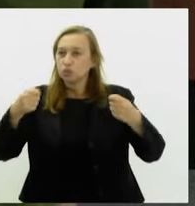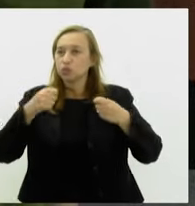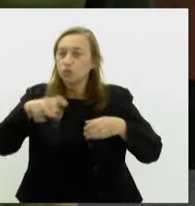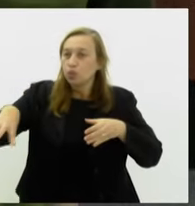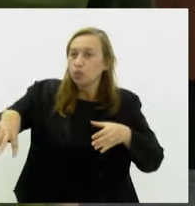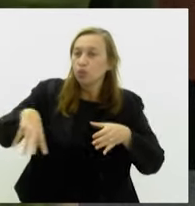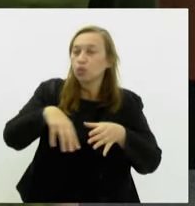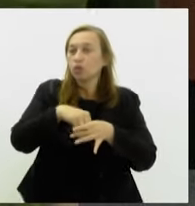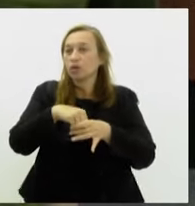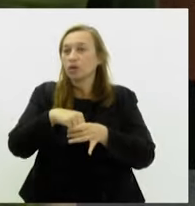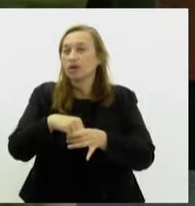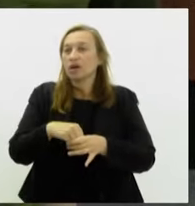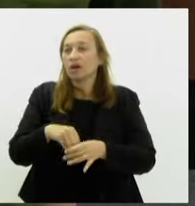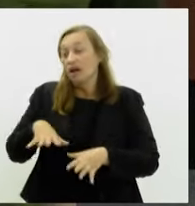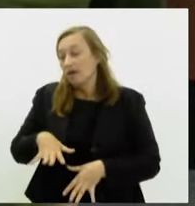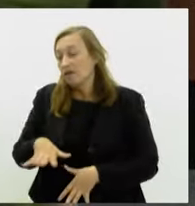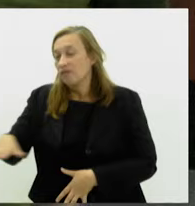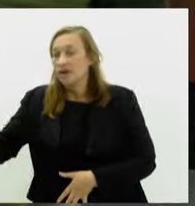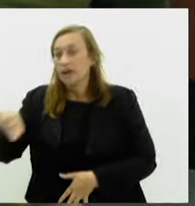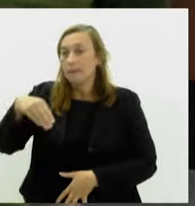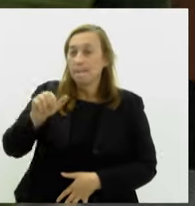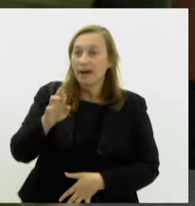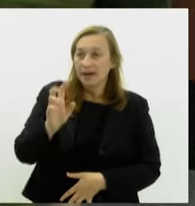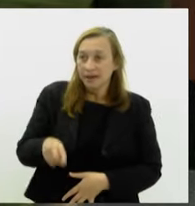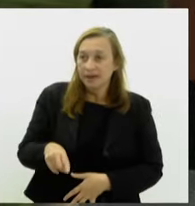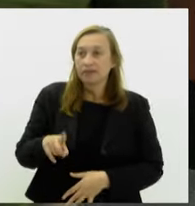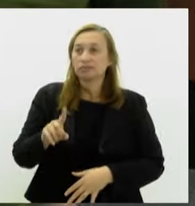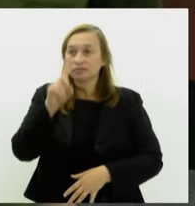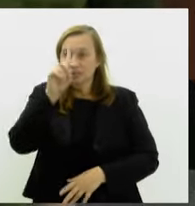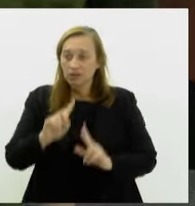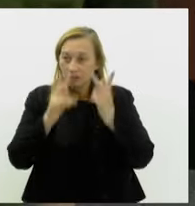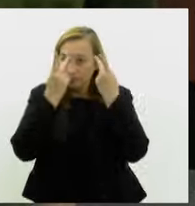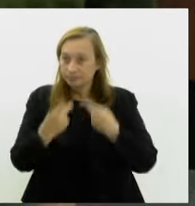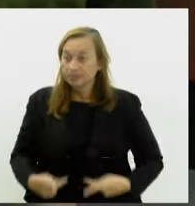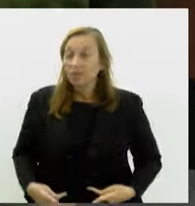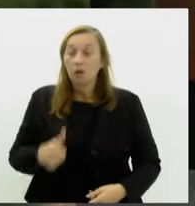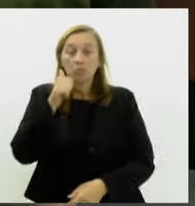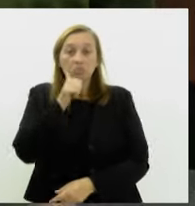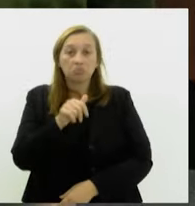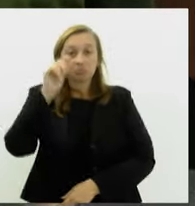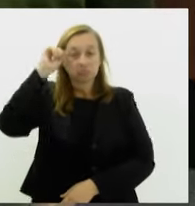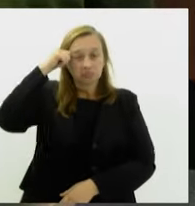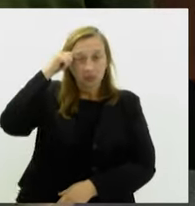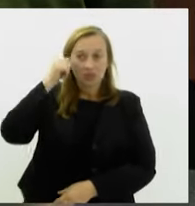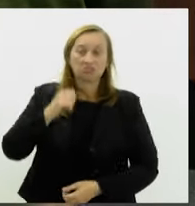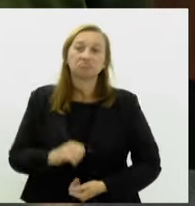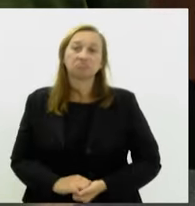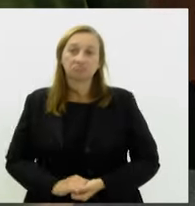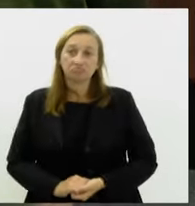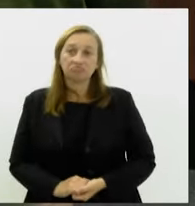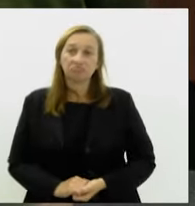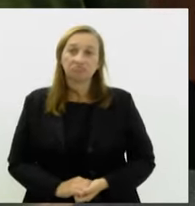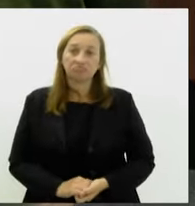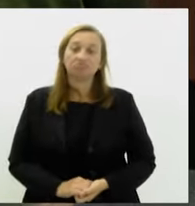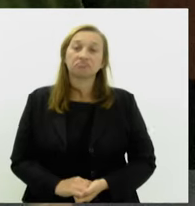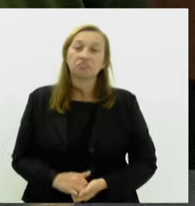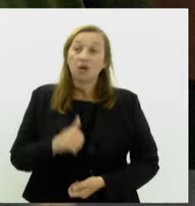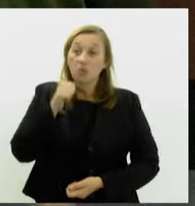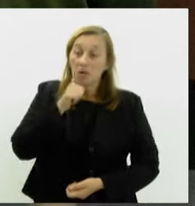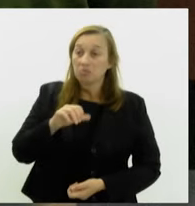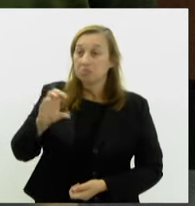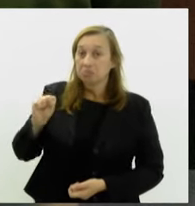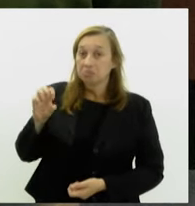vinculada à favela da Maré, aos direitos humanos, era uma mulher negra, era uma mulher